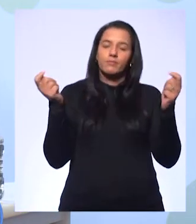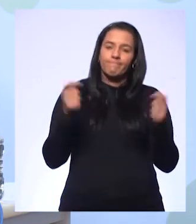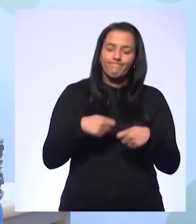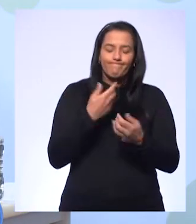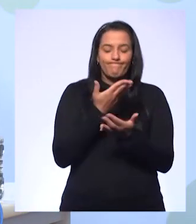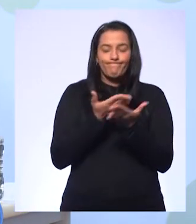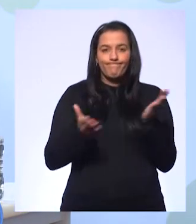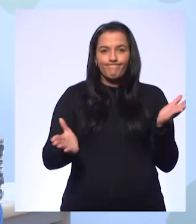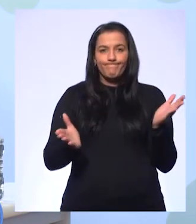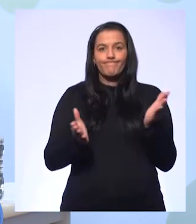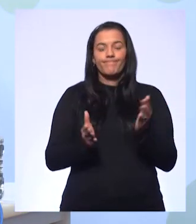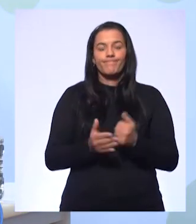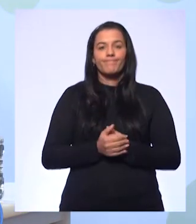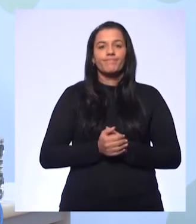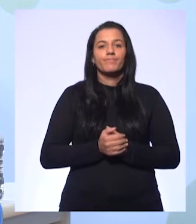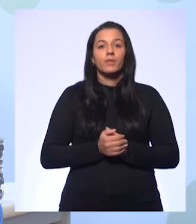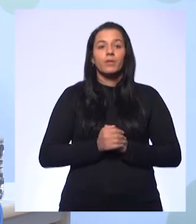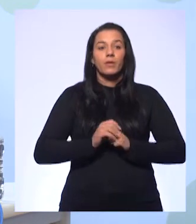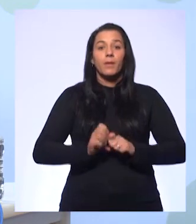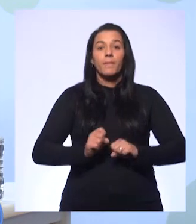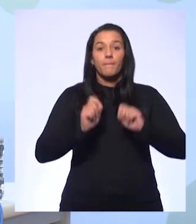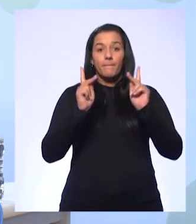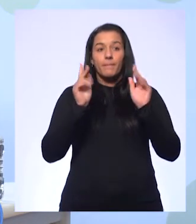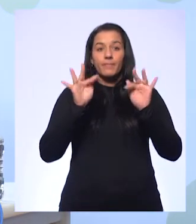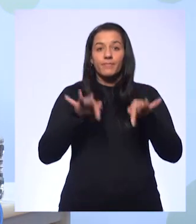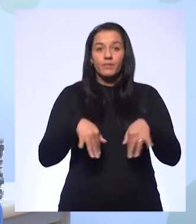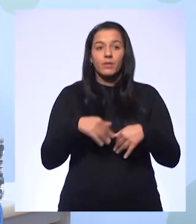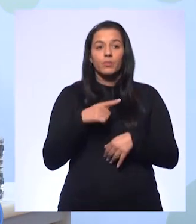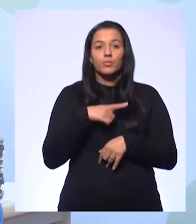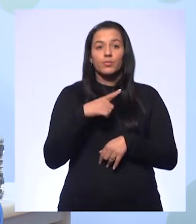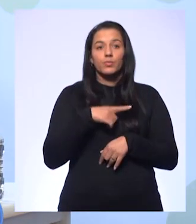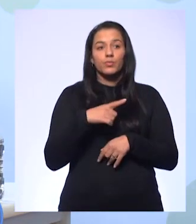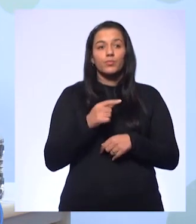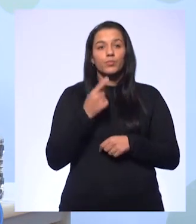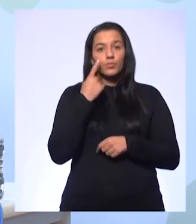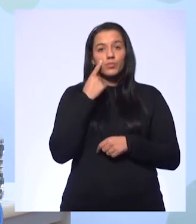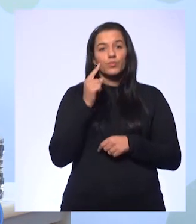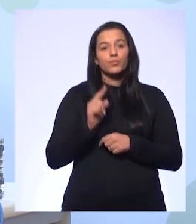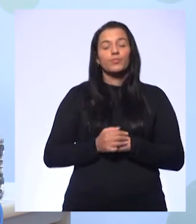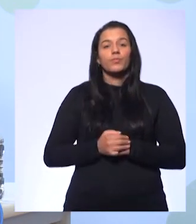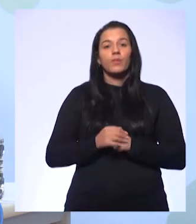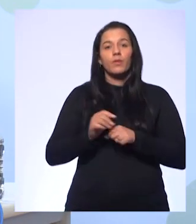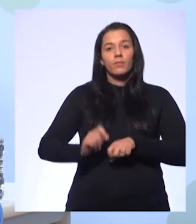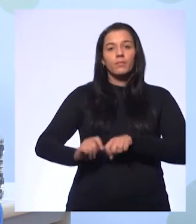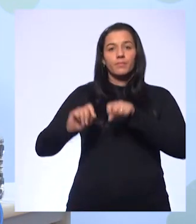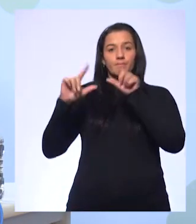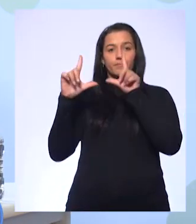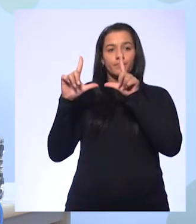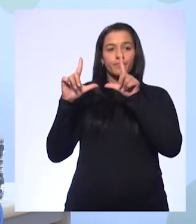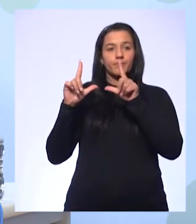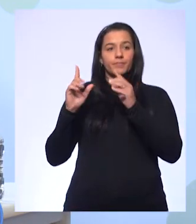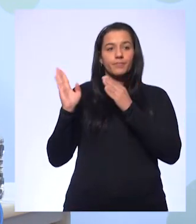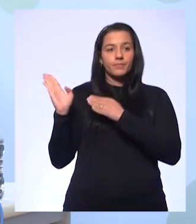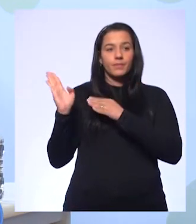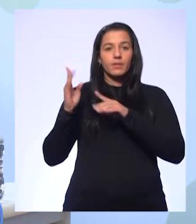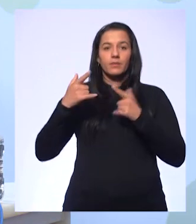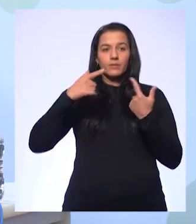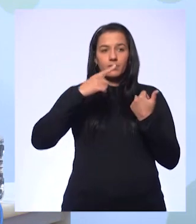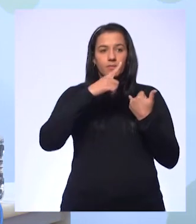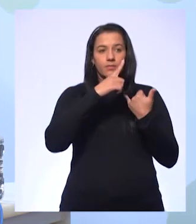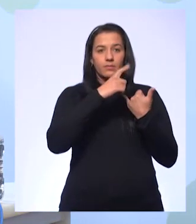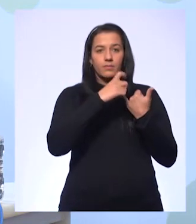perdendo aí nessa relação. Tá? Para finalizar a aula, nós temos aqui uma tela que vocês vão printar